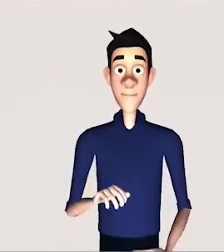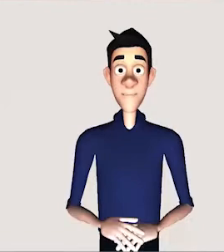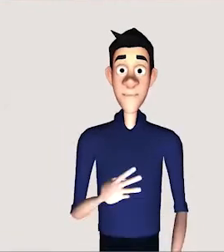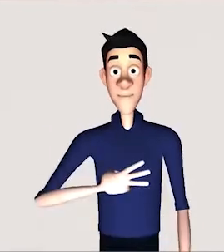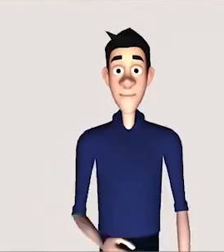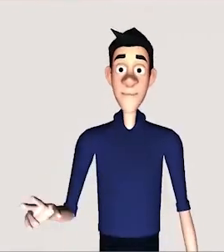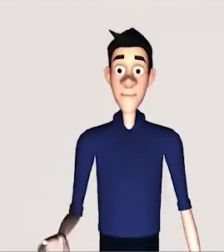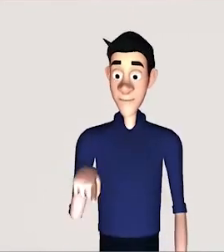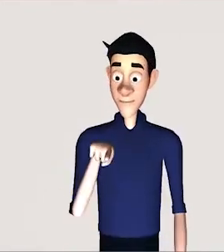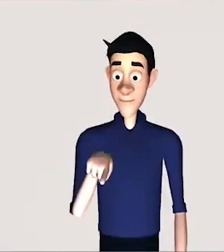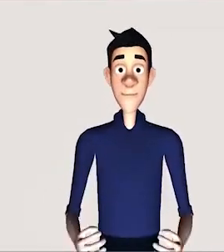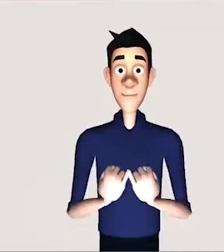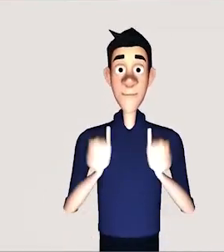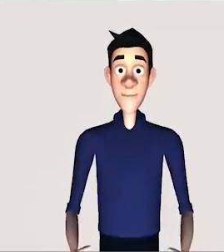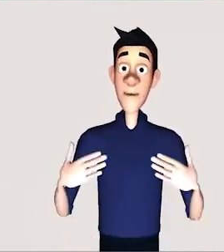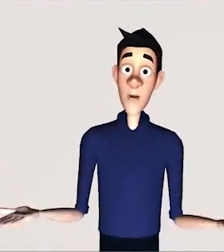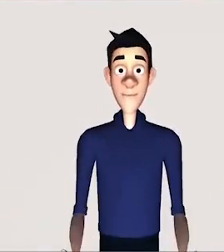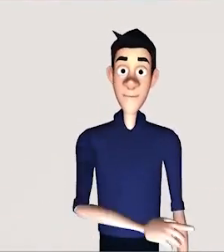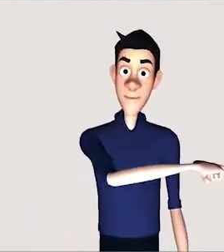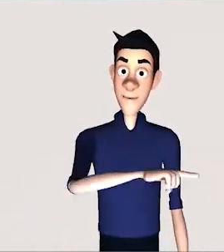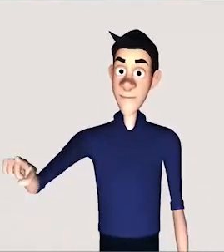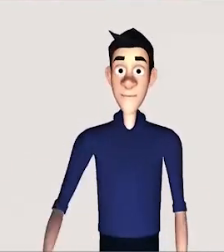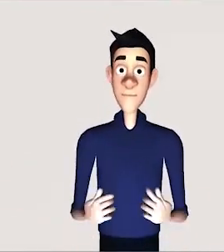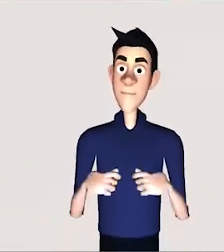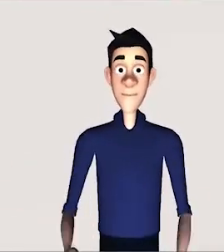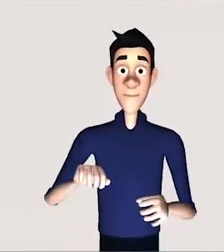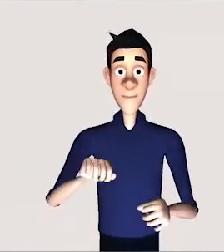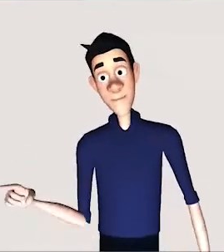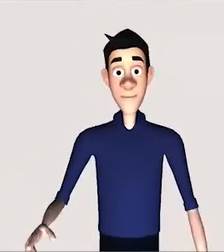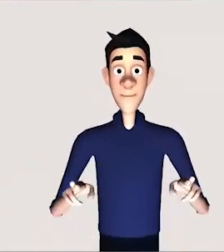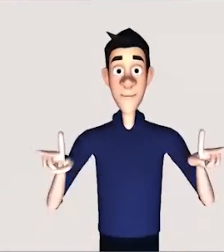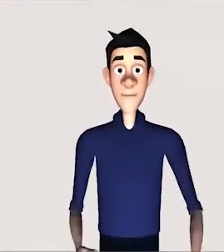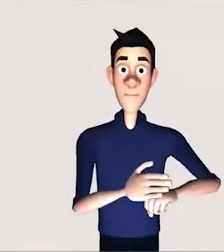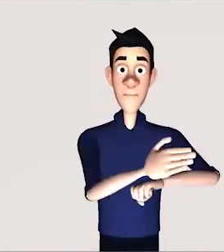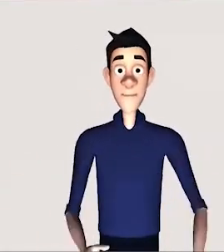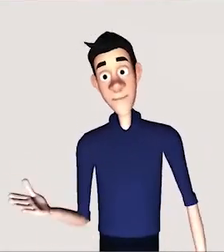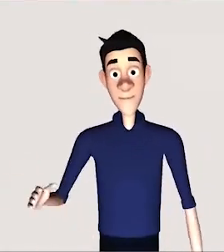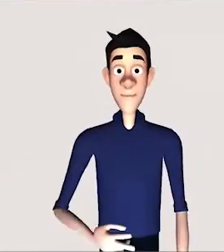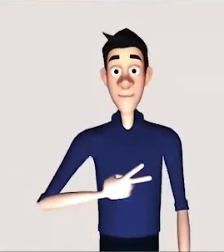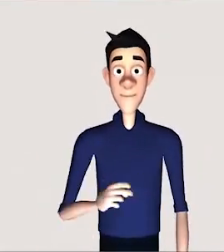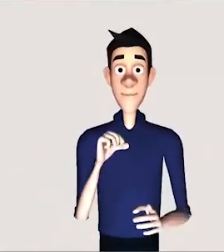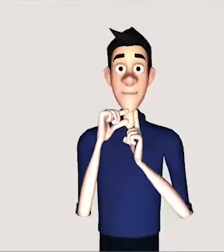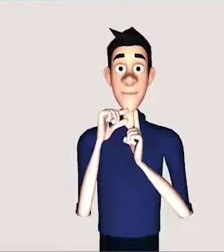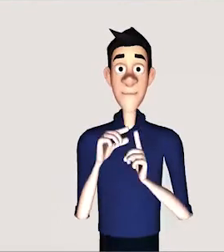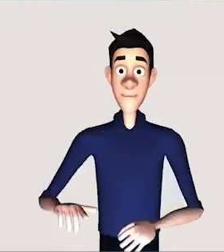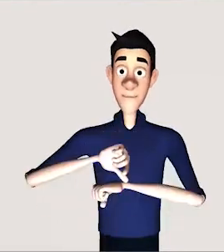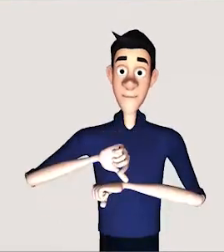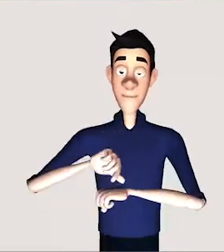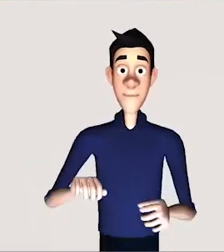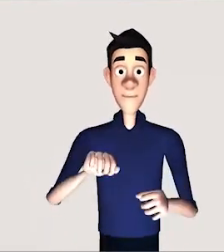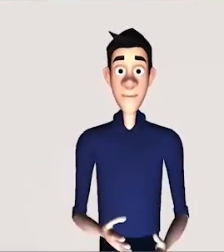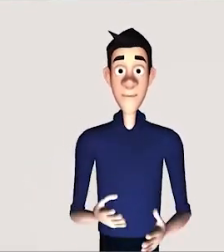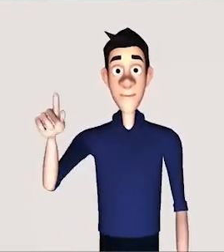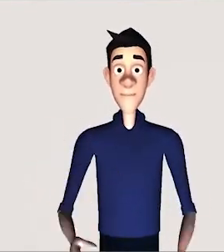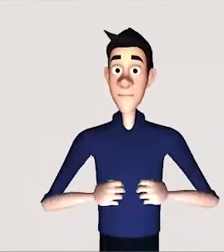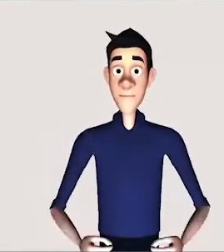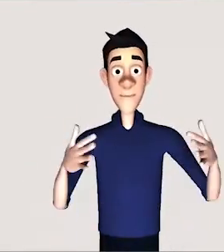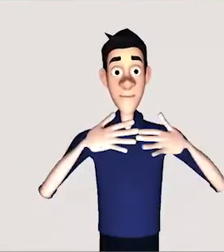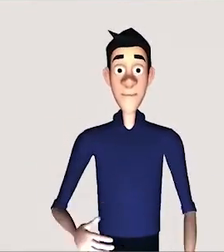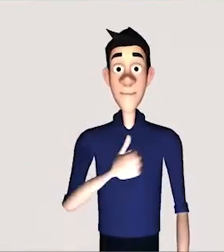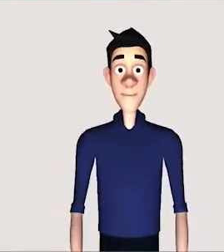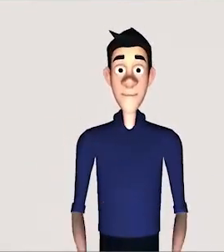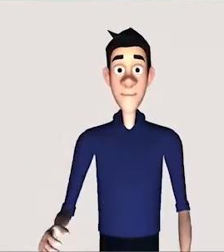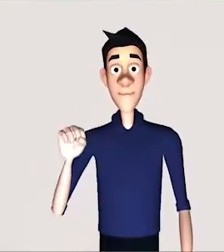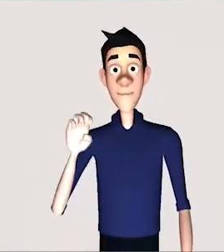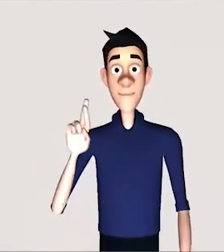está levantando, se é o dado de frequentador ou se é o dado de visitante. E como é que eu faço para não